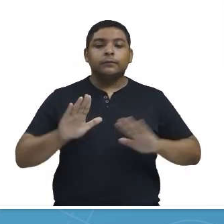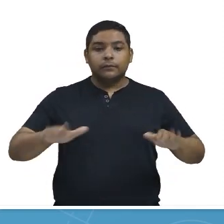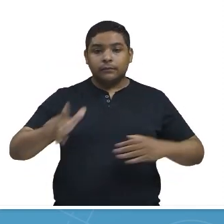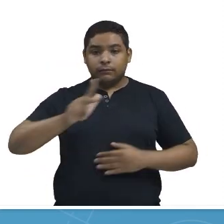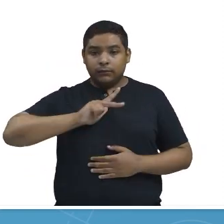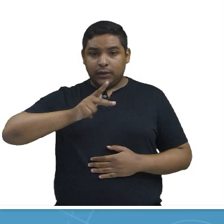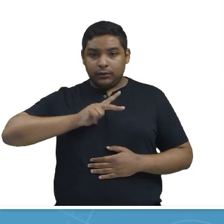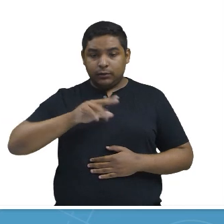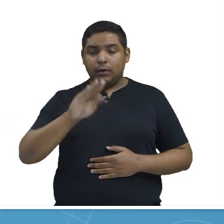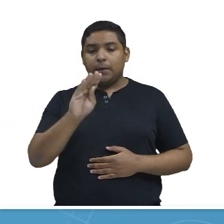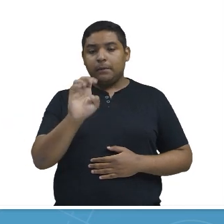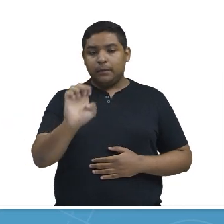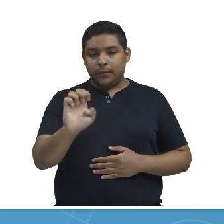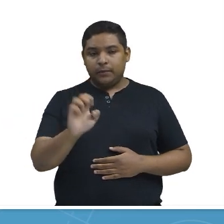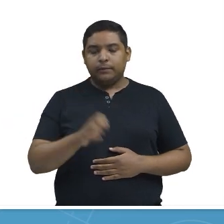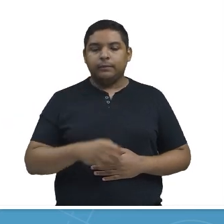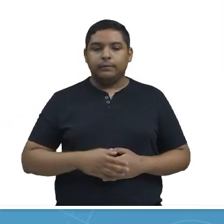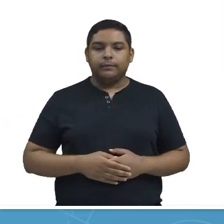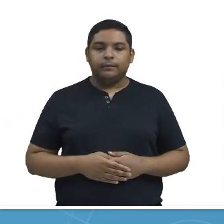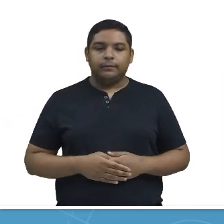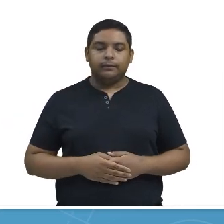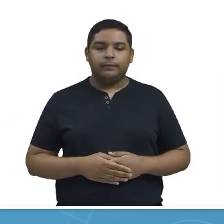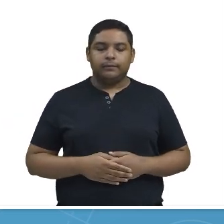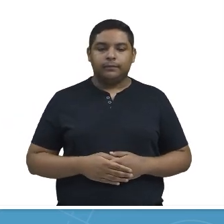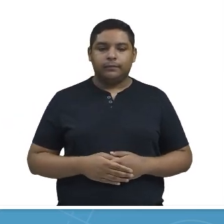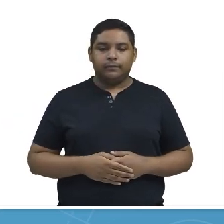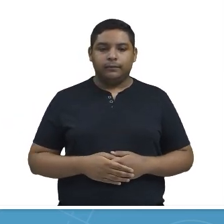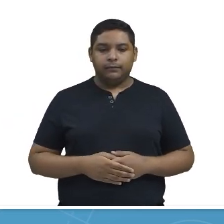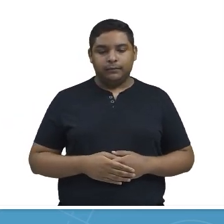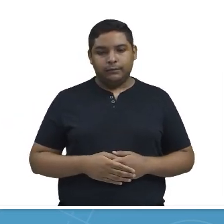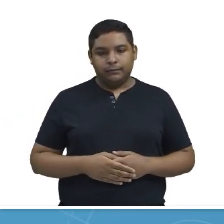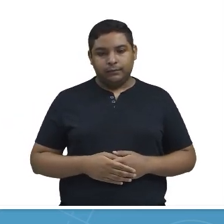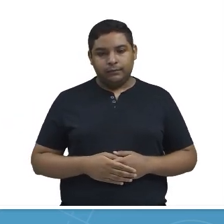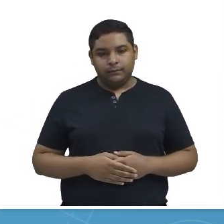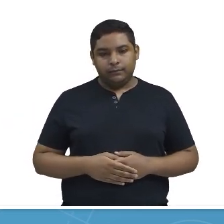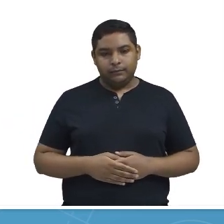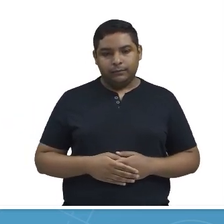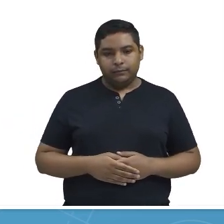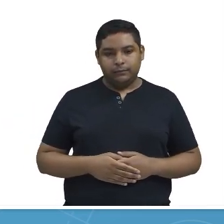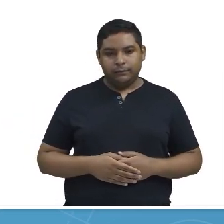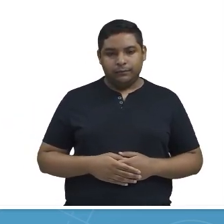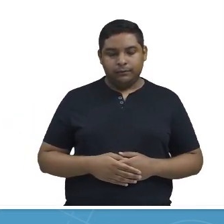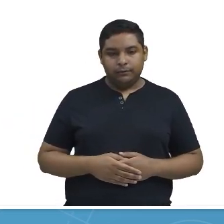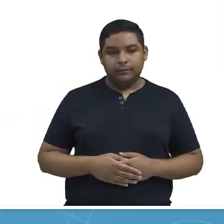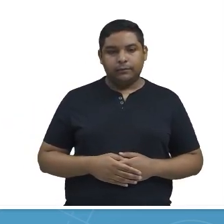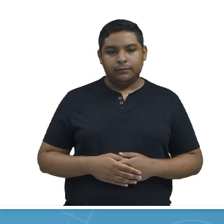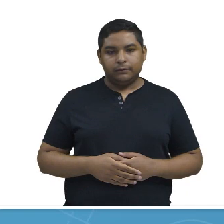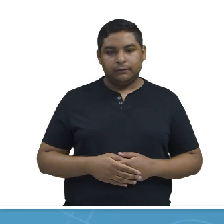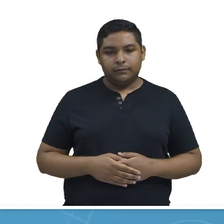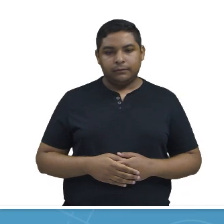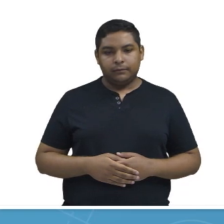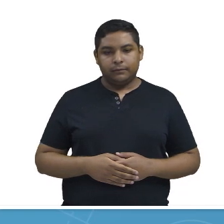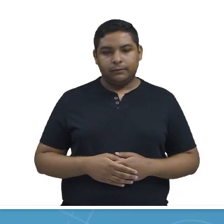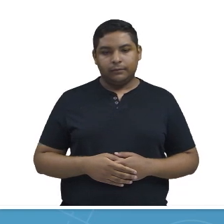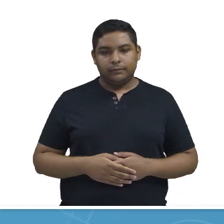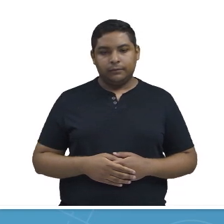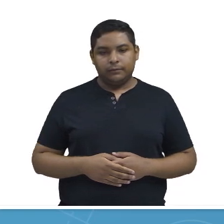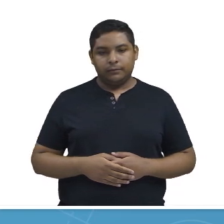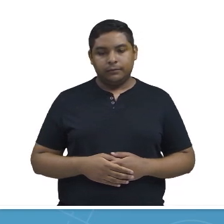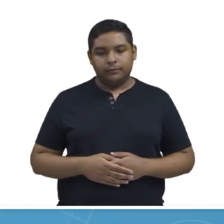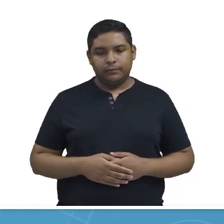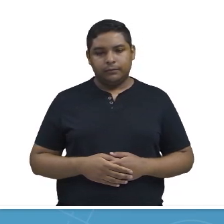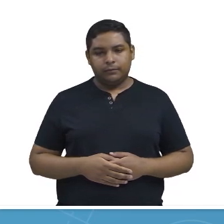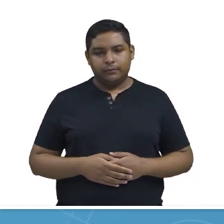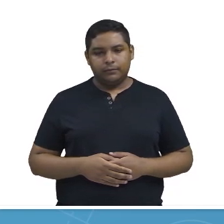to be. Olha só o nosso exemplo aí. Whose are those t-shirts? Whose